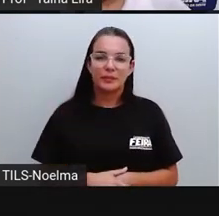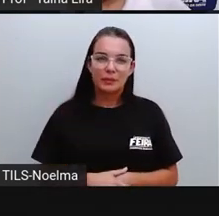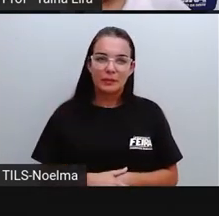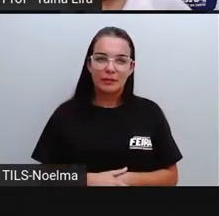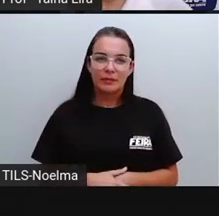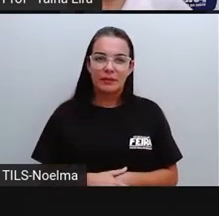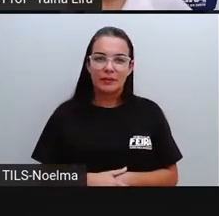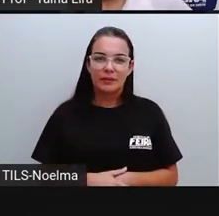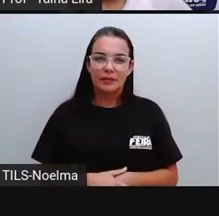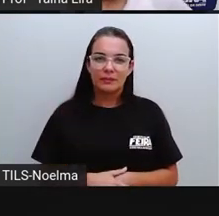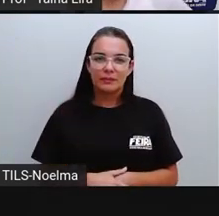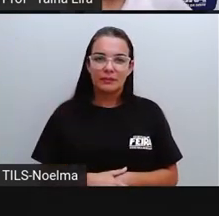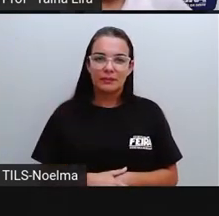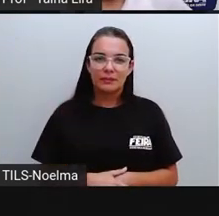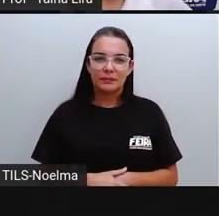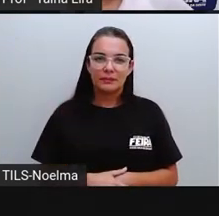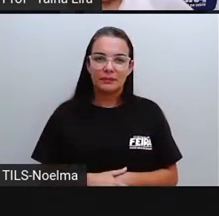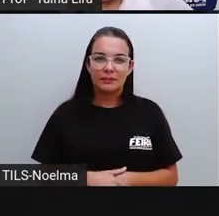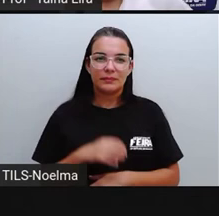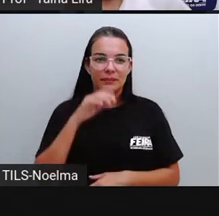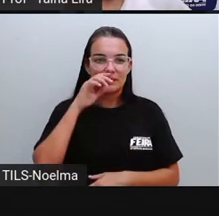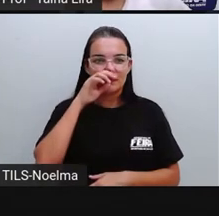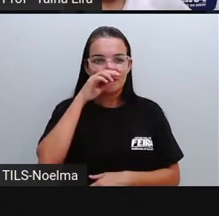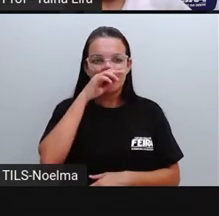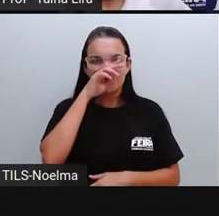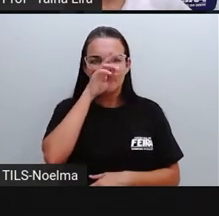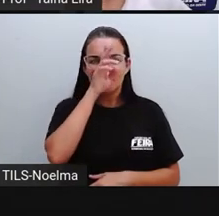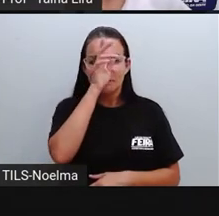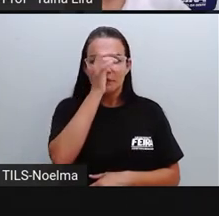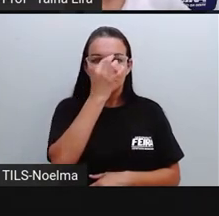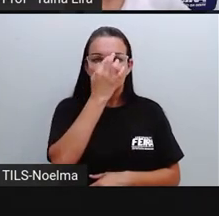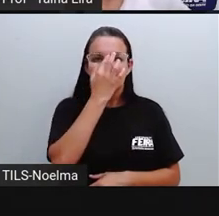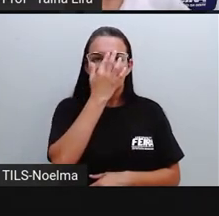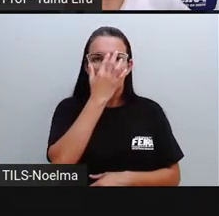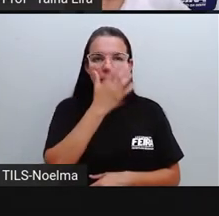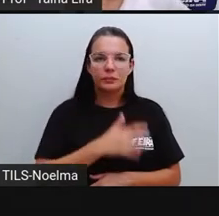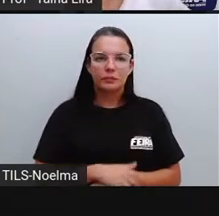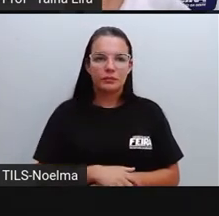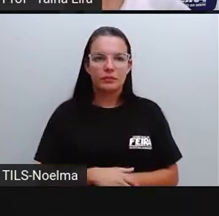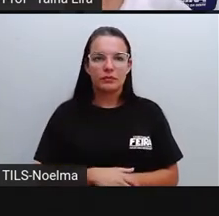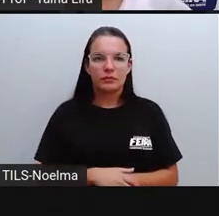diferença de um ponto a mais, tá bom?